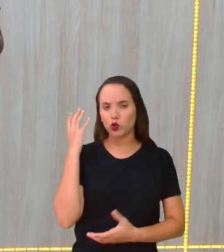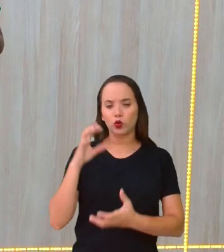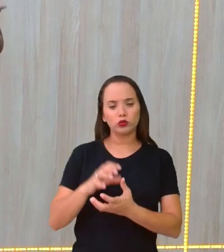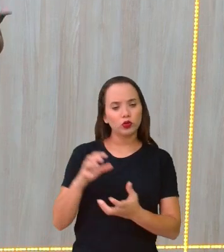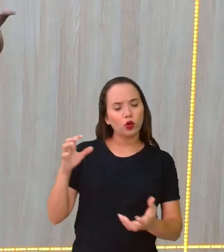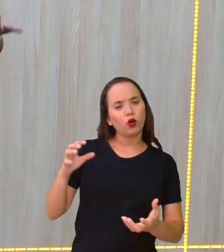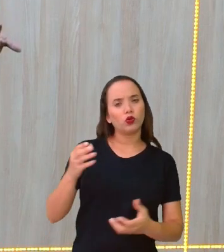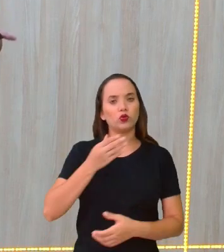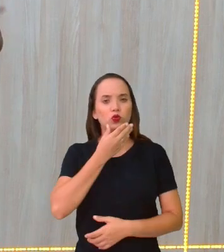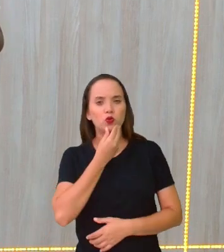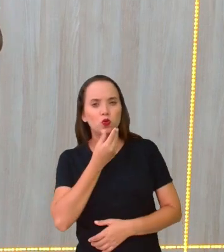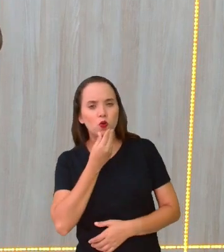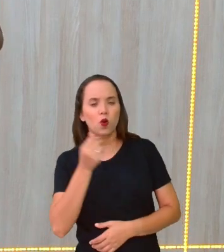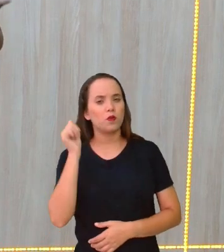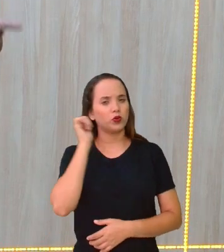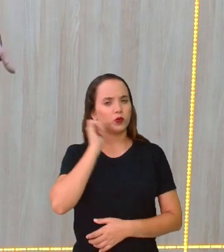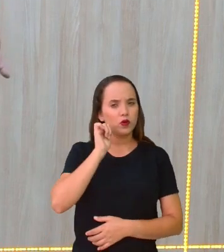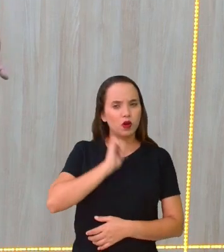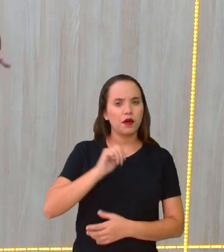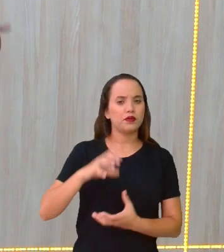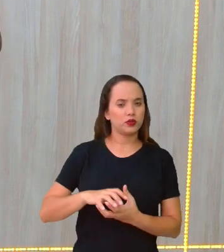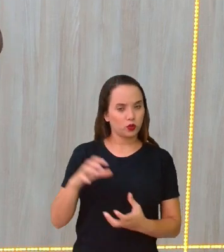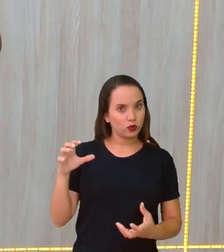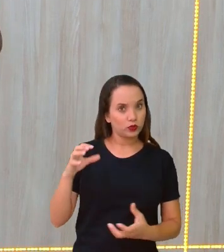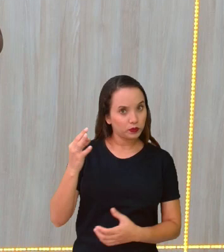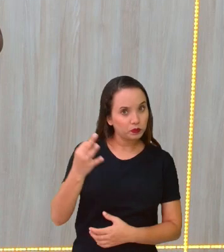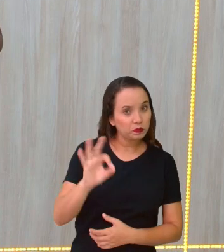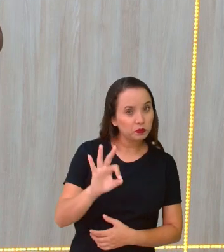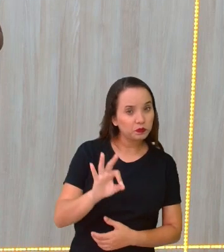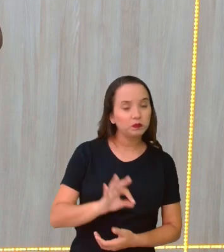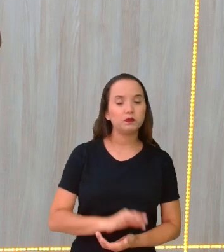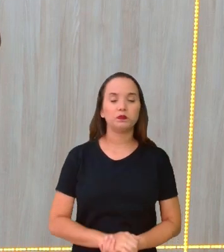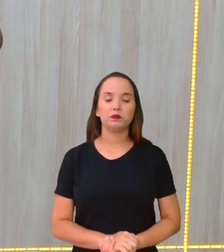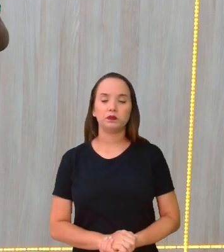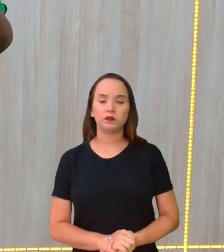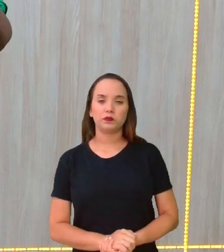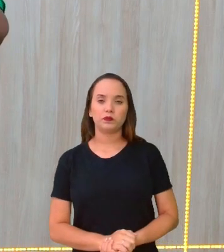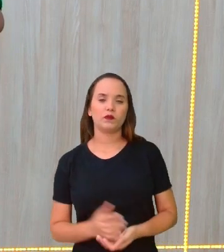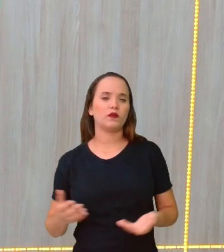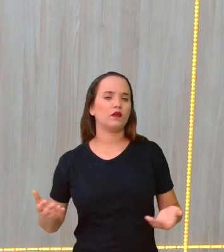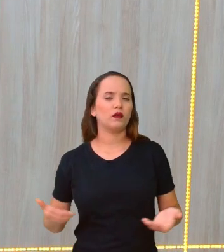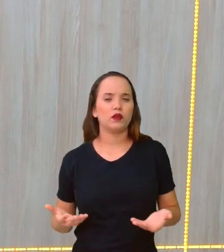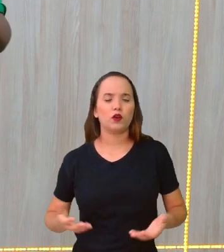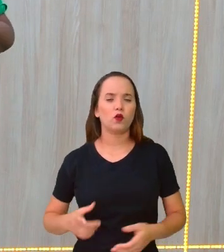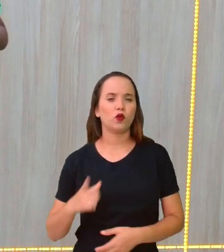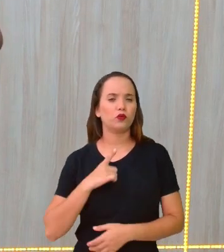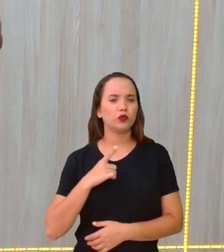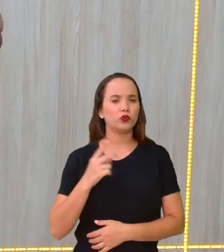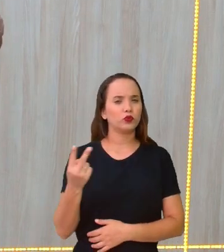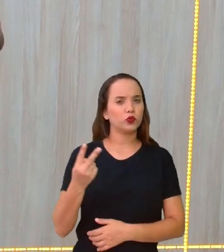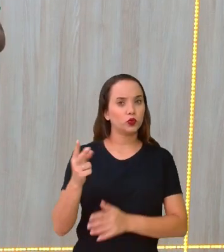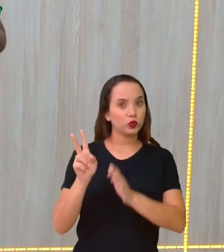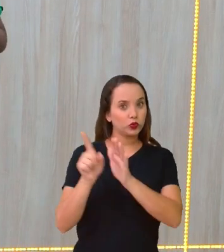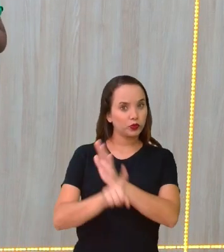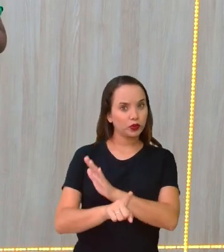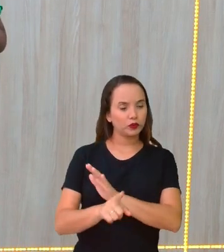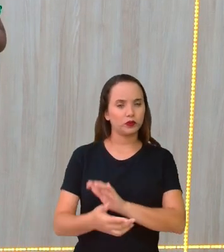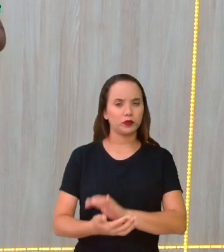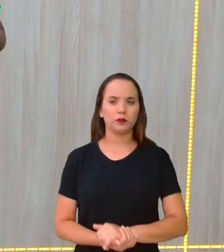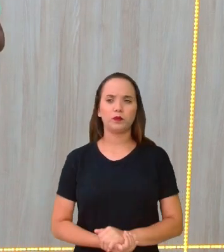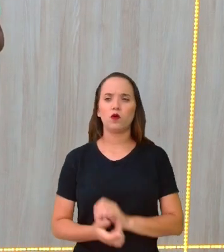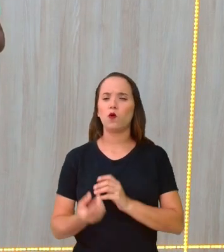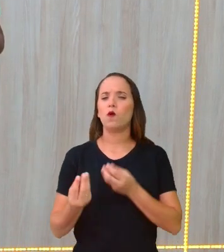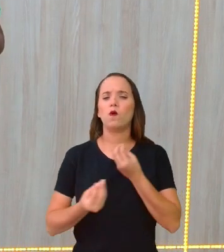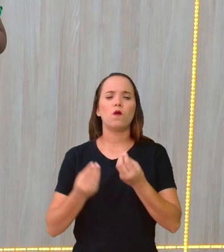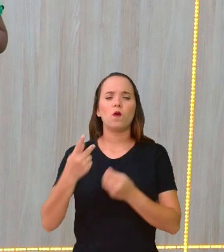homens idosos, mulheres idosas, não é? Aí eu vou fazer duas perguntas. Como era